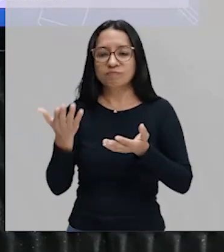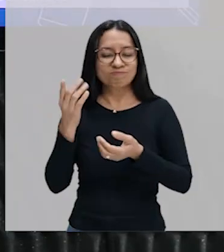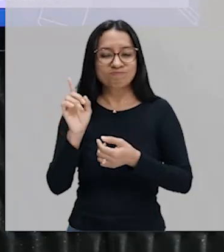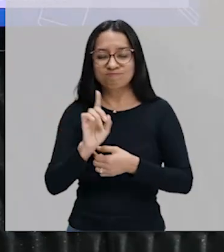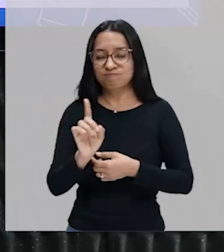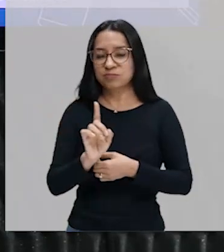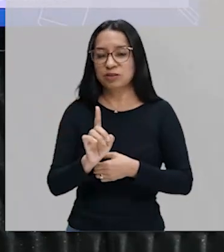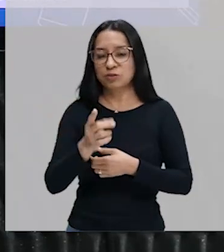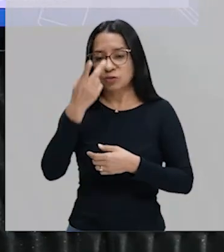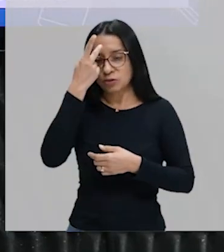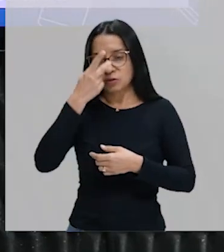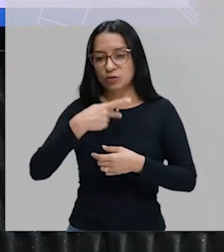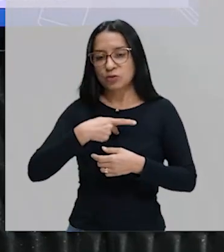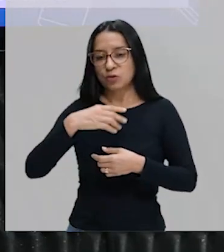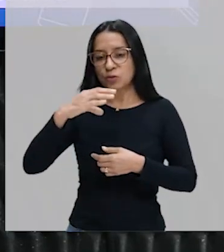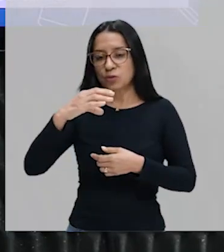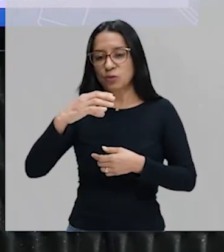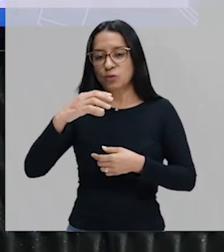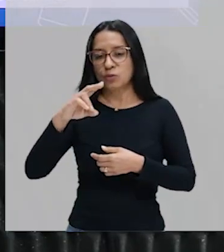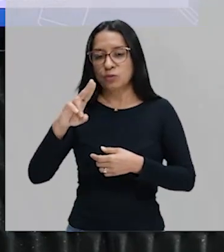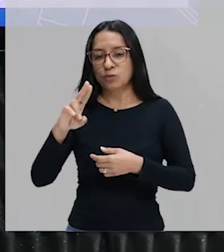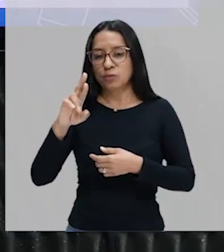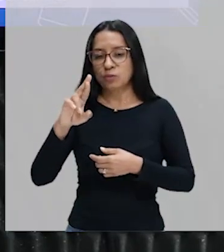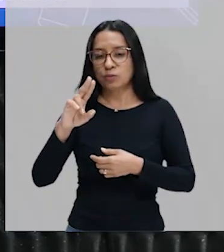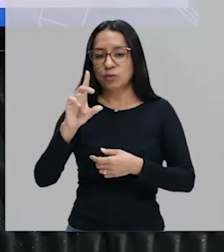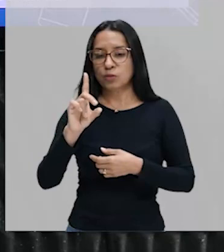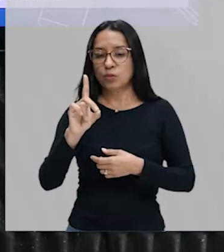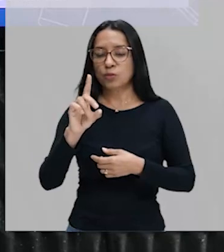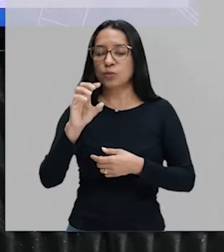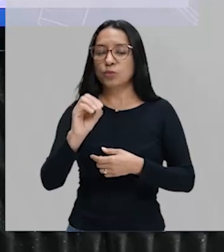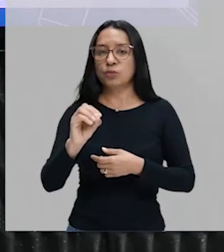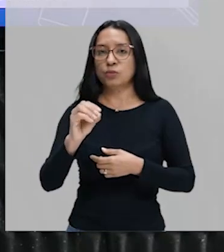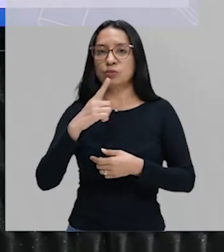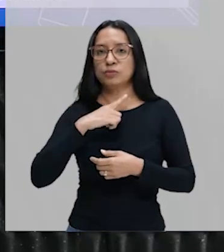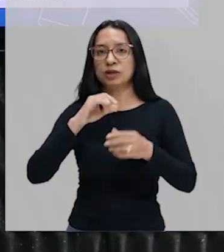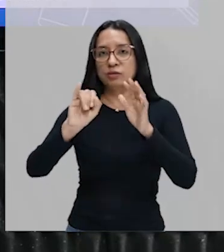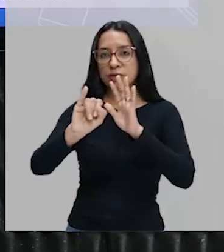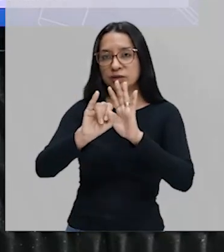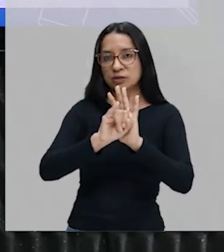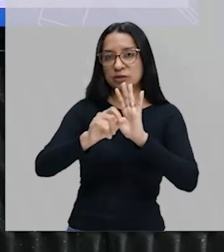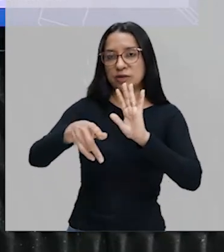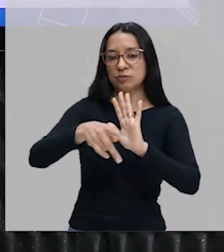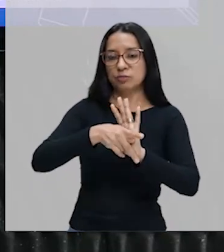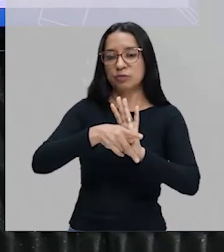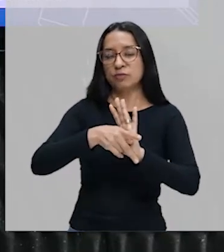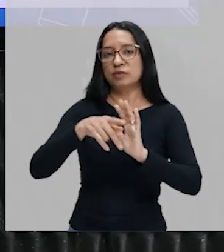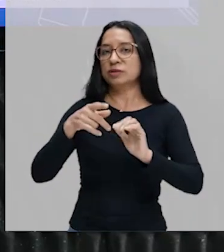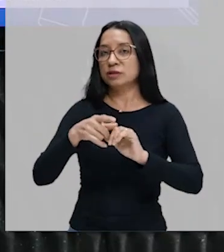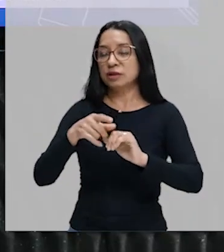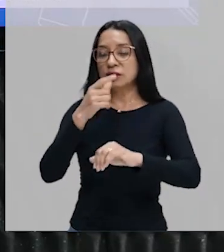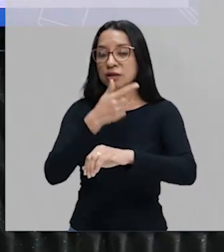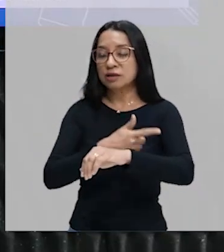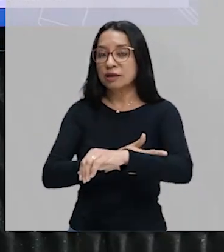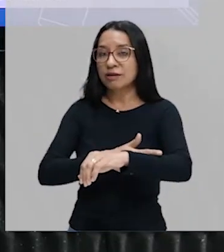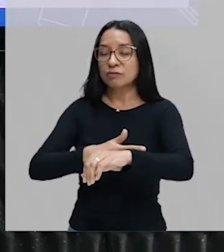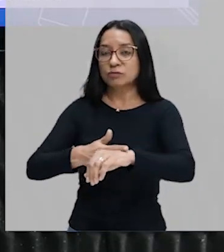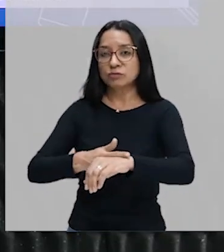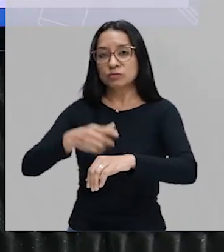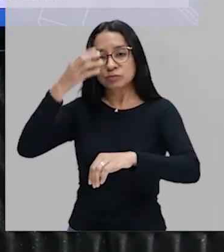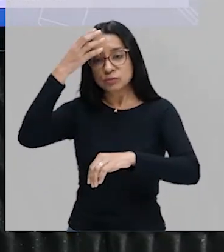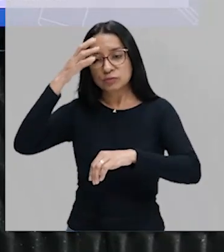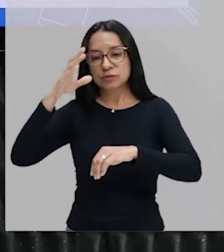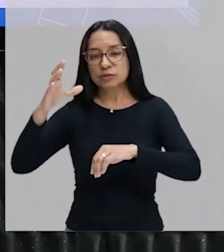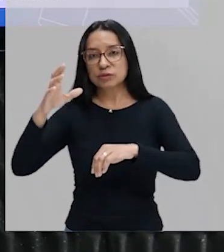não, eu sou curdo. Ou seja, eu tenho uma identidade, a gente tem traços culturais, religiosos, idiomas